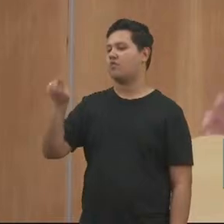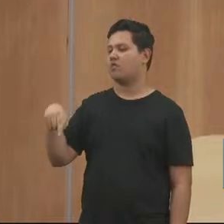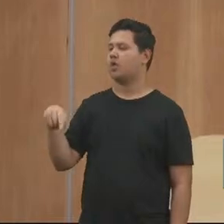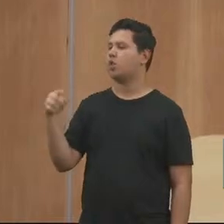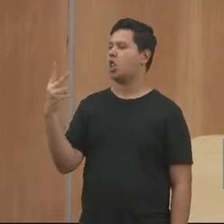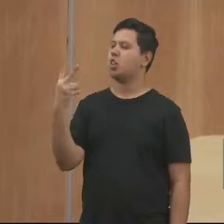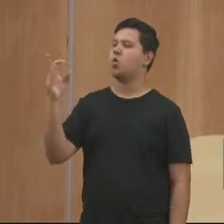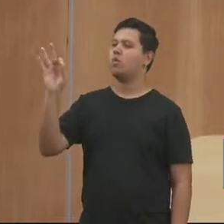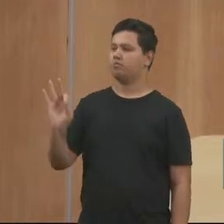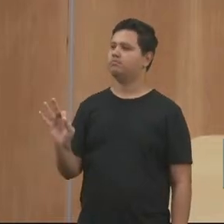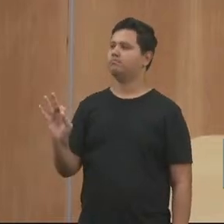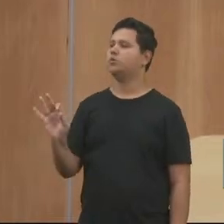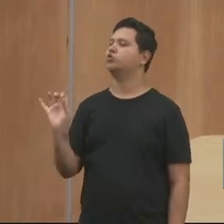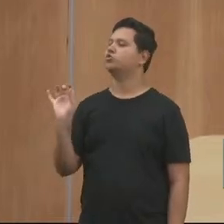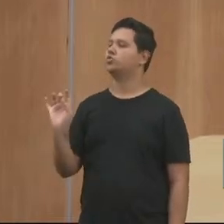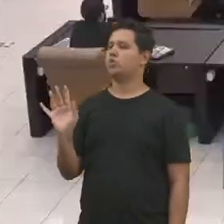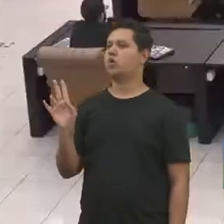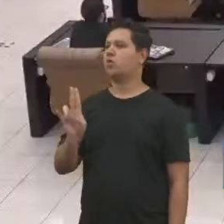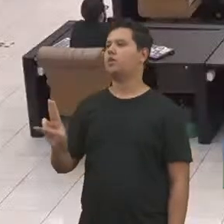24,2%.